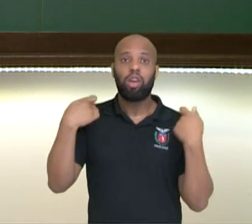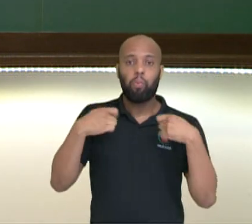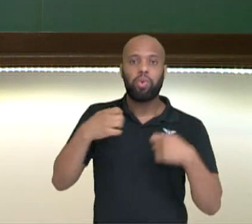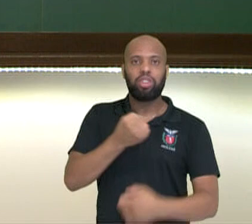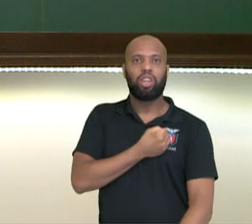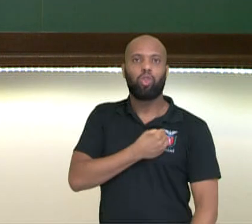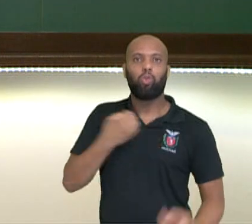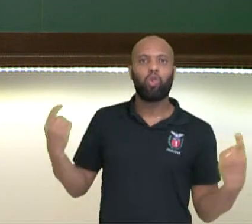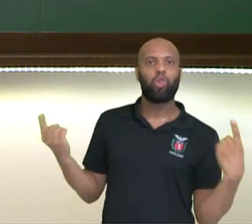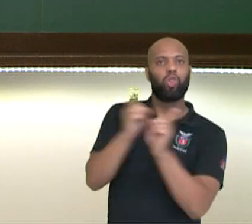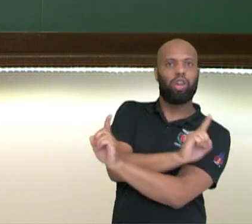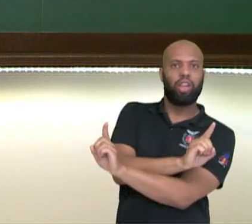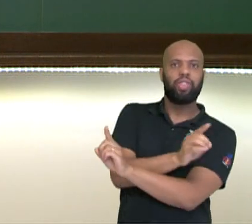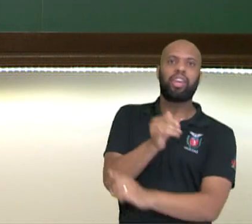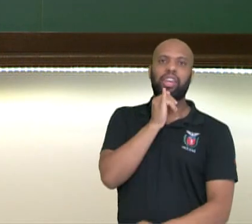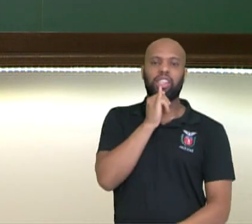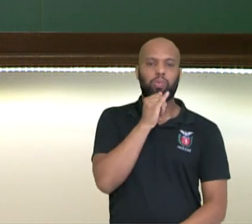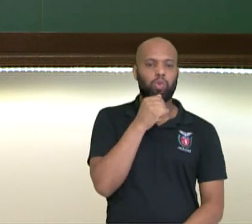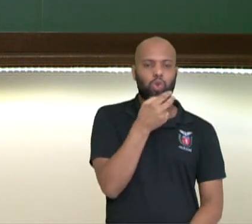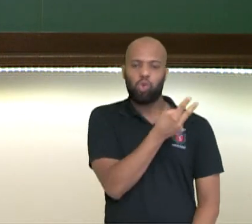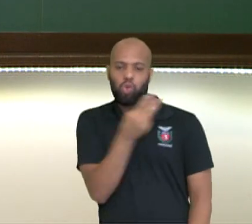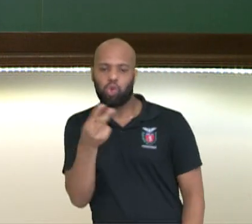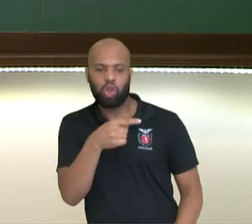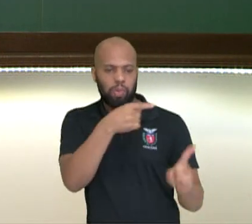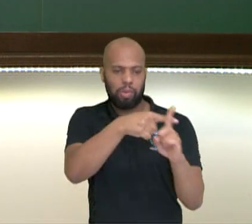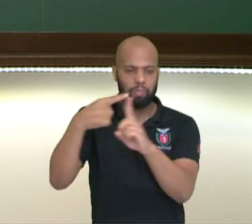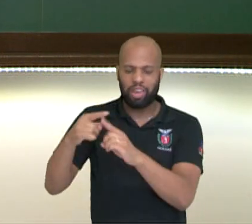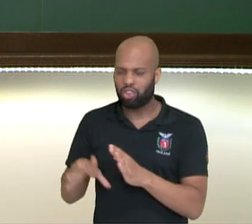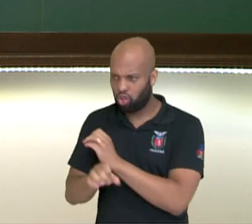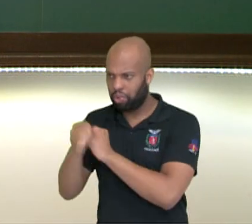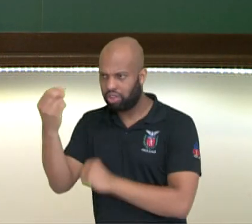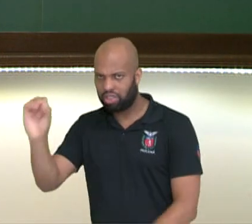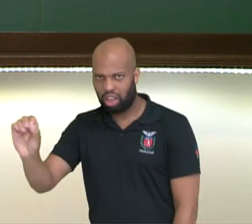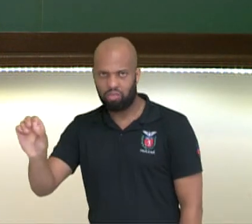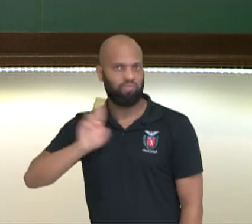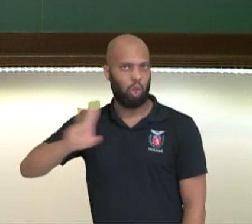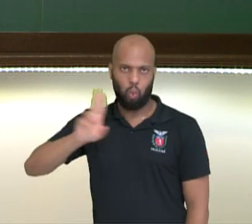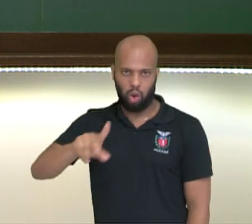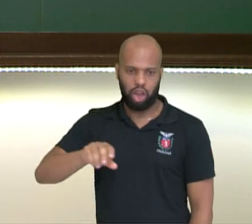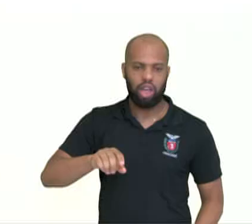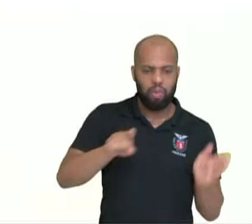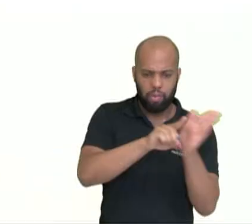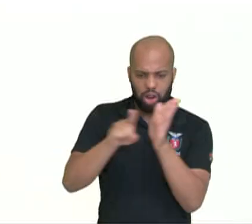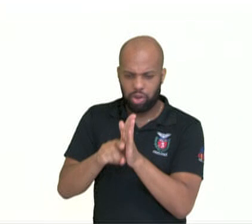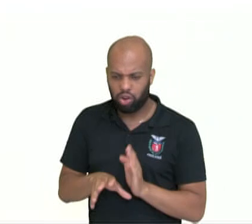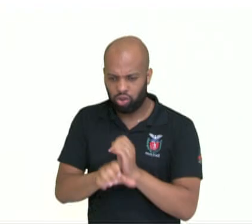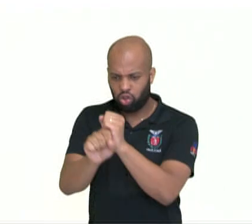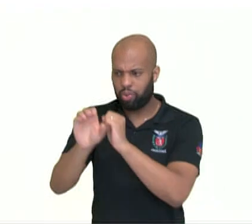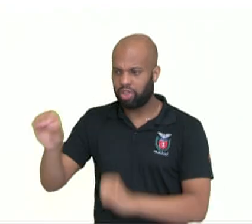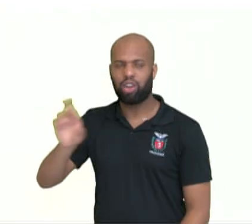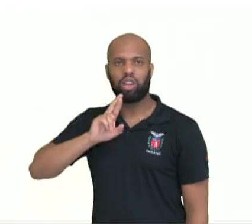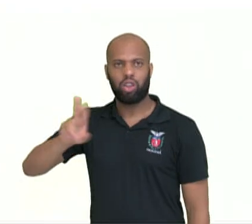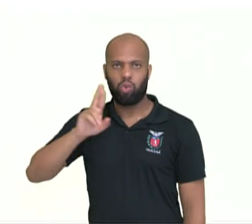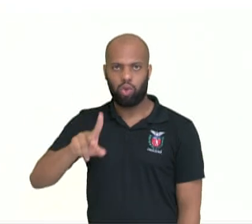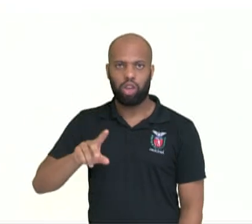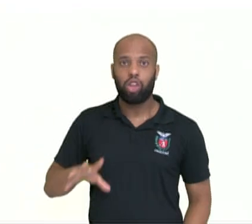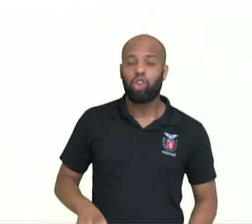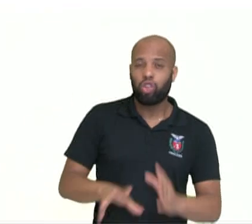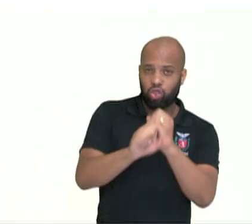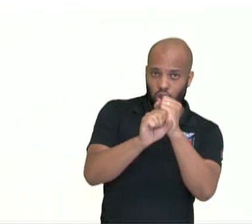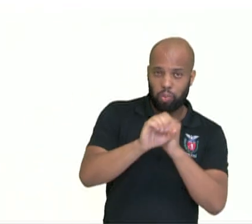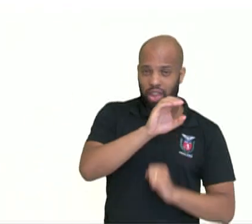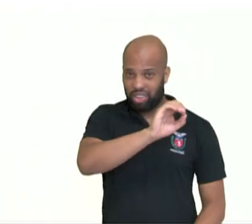opostos. Não tem como colocar dois números positivos e a soma dá 0, ou dois números negativos e a soma dá 0. A soma dá 0 somente se for positiva